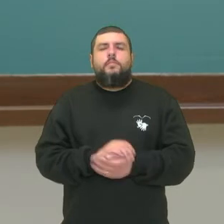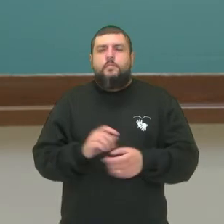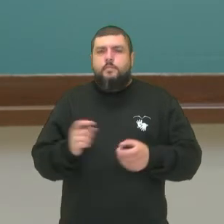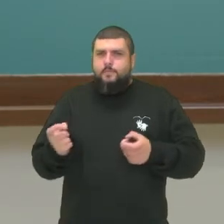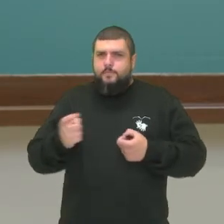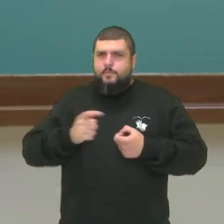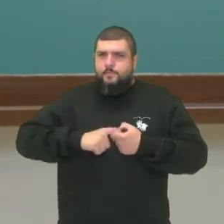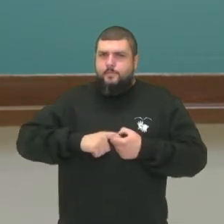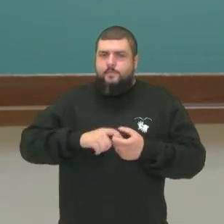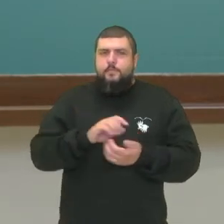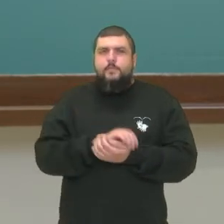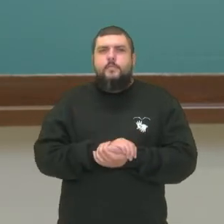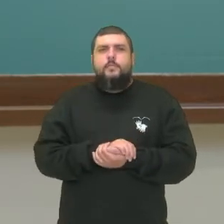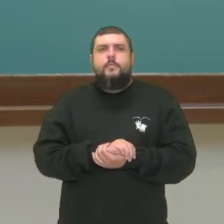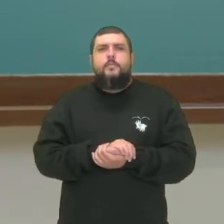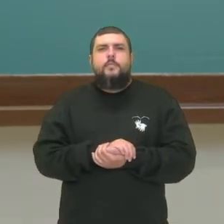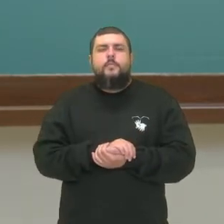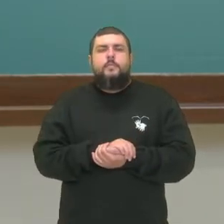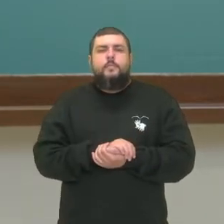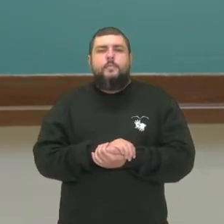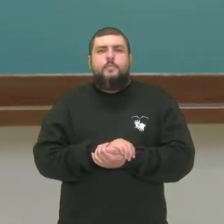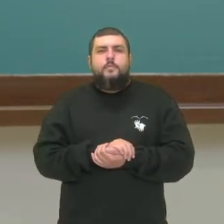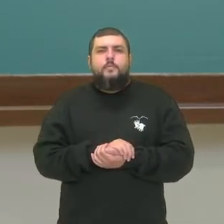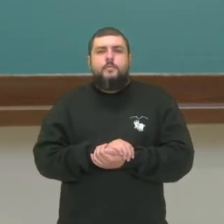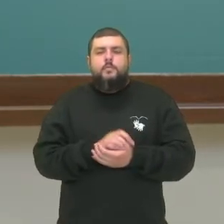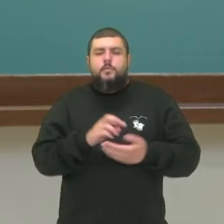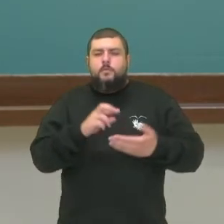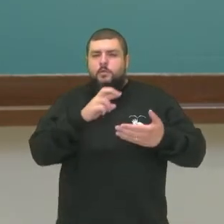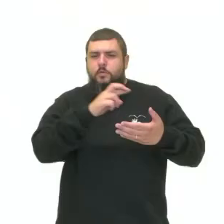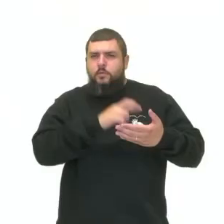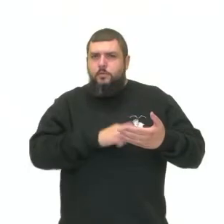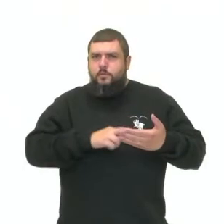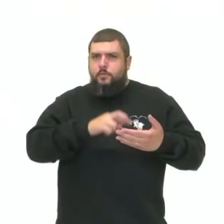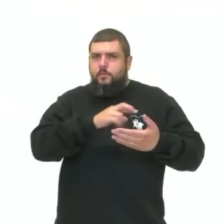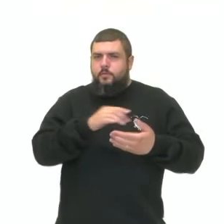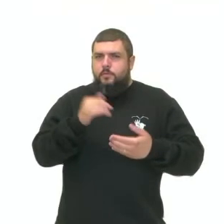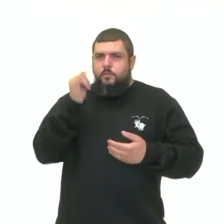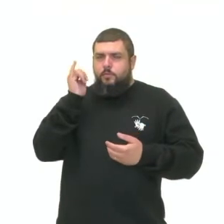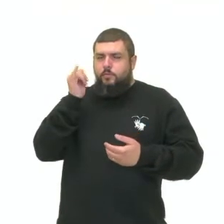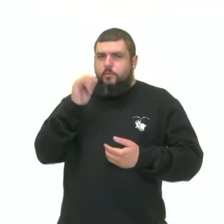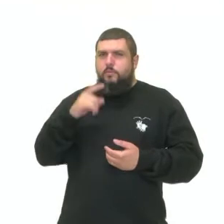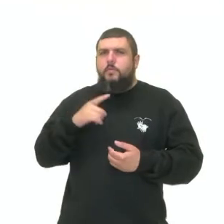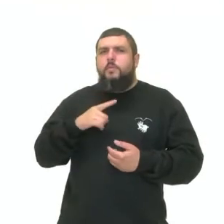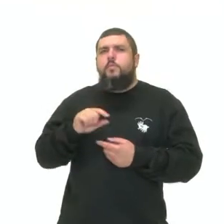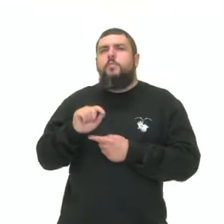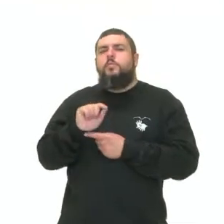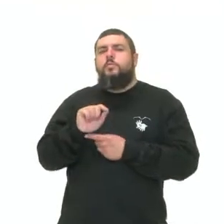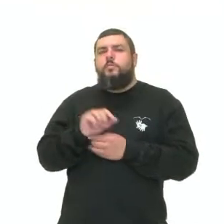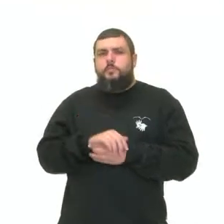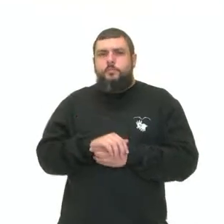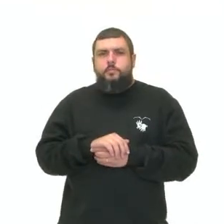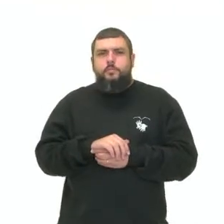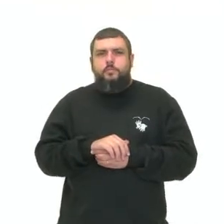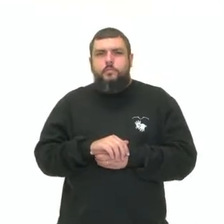Voltei. Seguindo a análise do conto, o que temos? Na letra A, perguntei